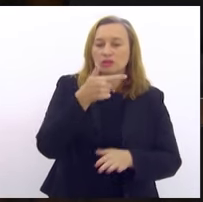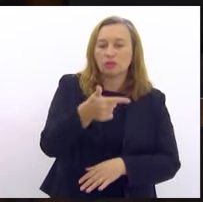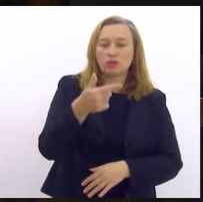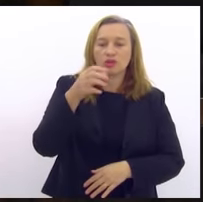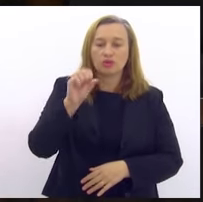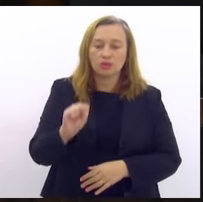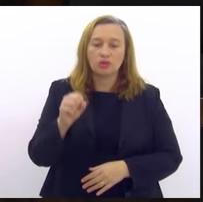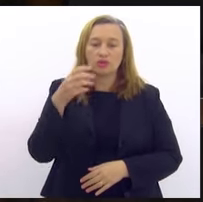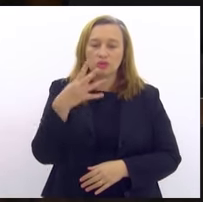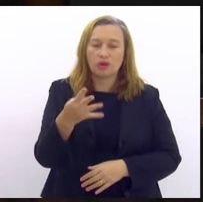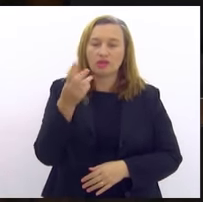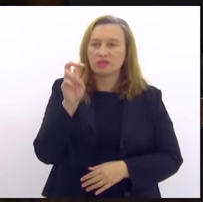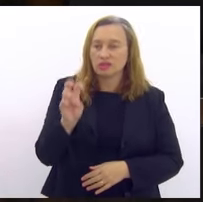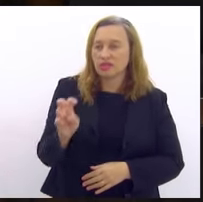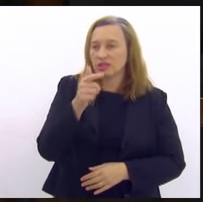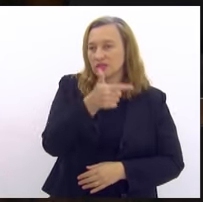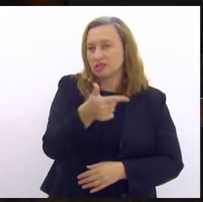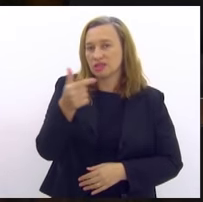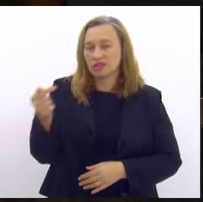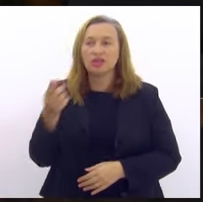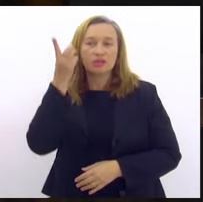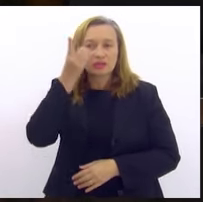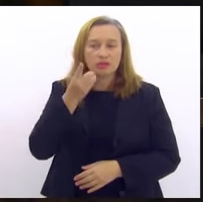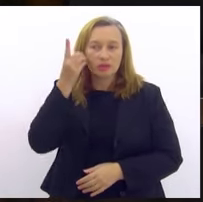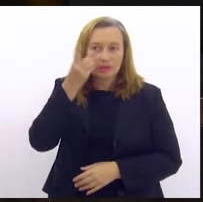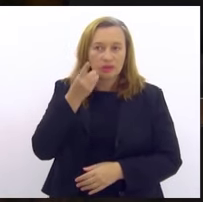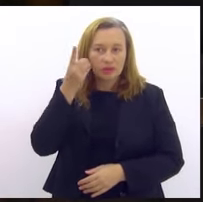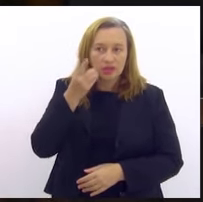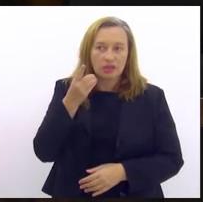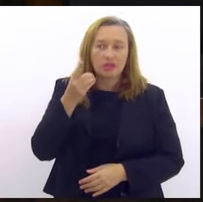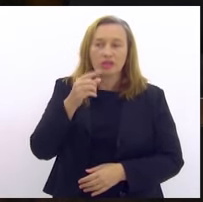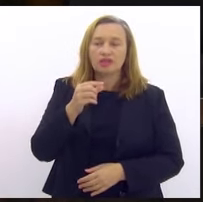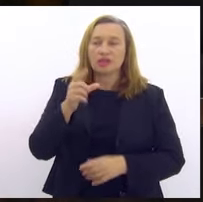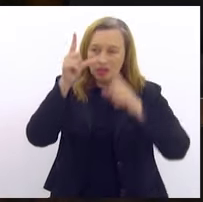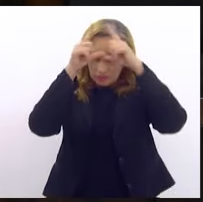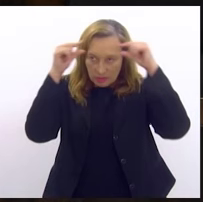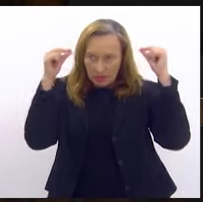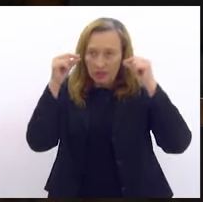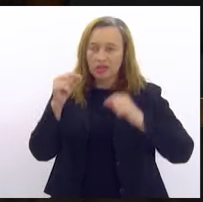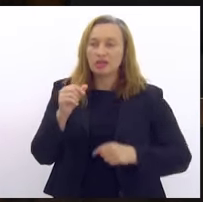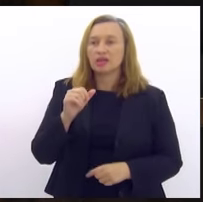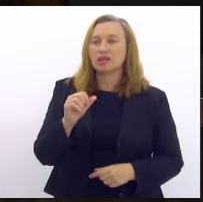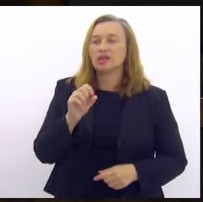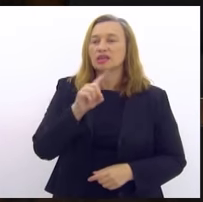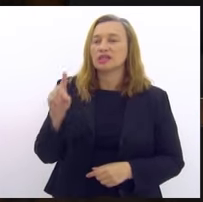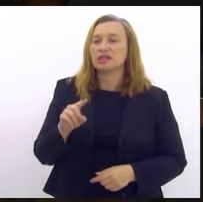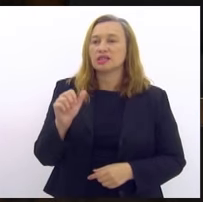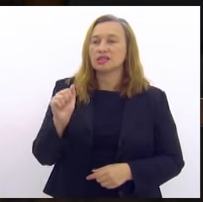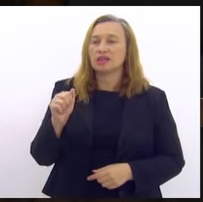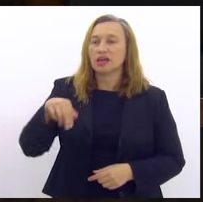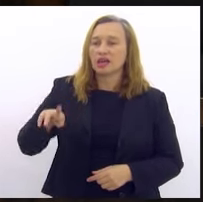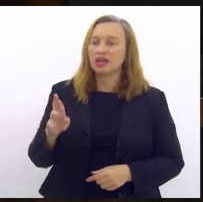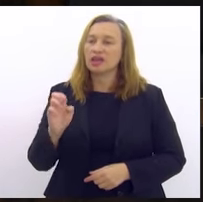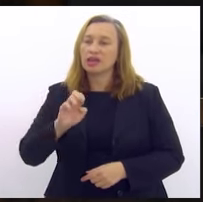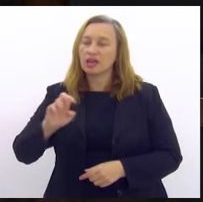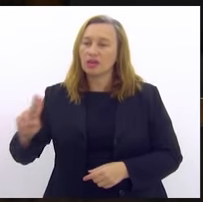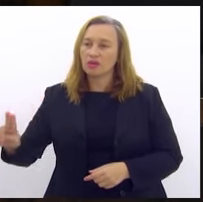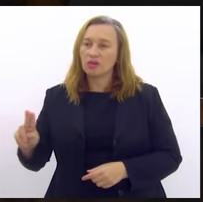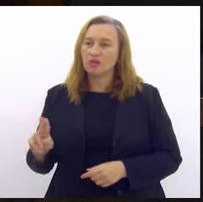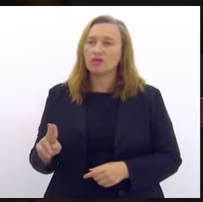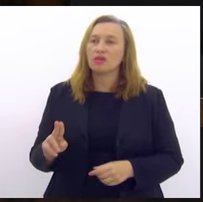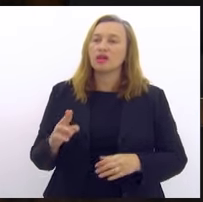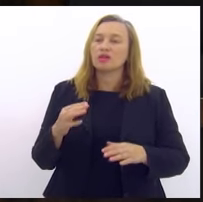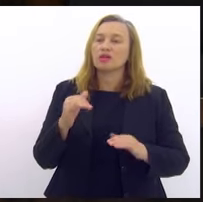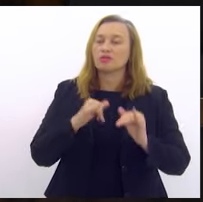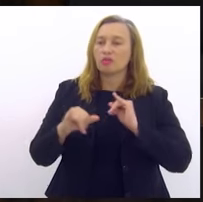2845 de 17, de autoria dos deputados Permeira Rejane e Zaqueu Teixeira, que dispõe sobre a informação ao